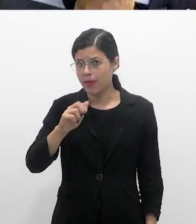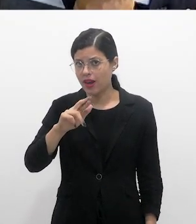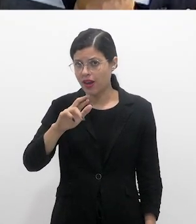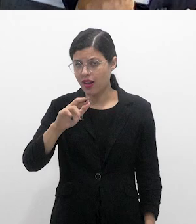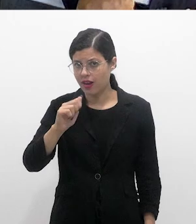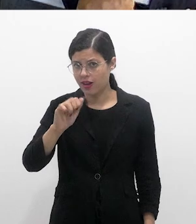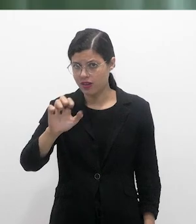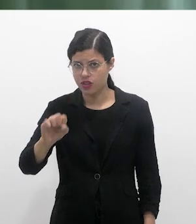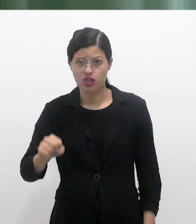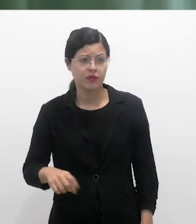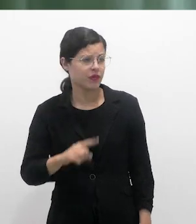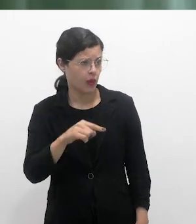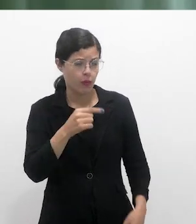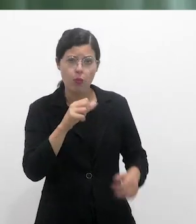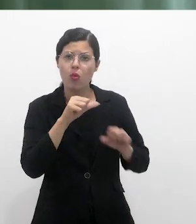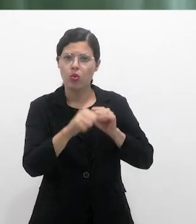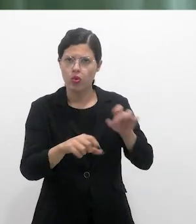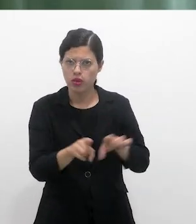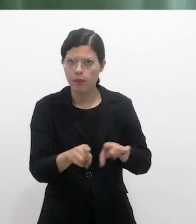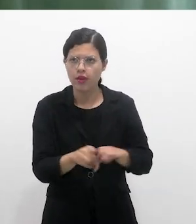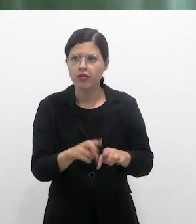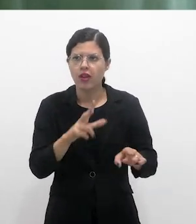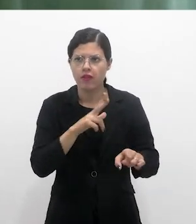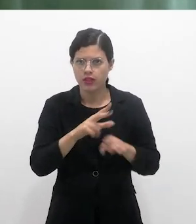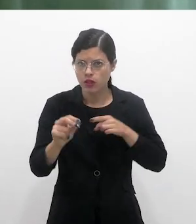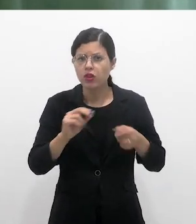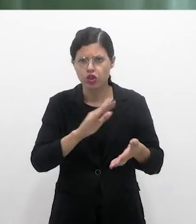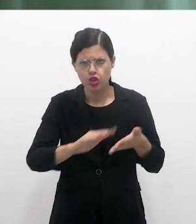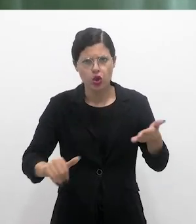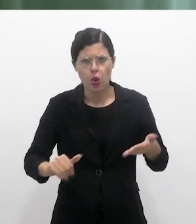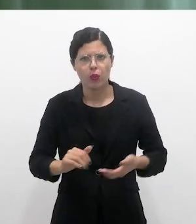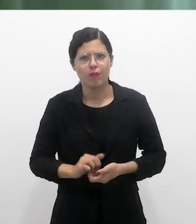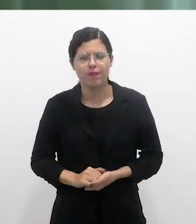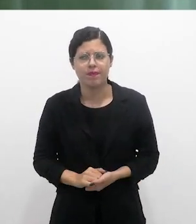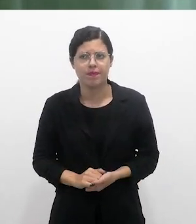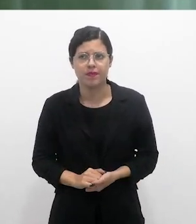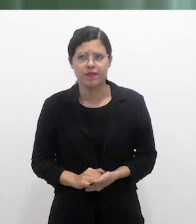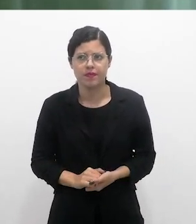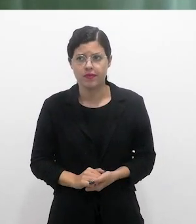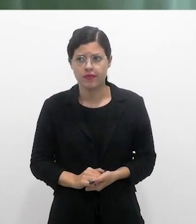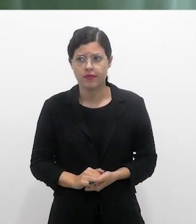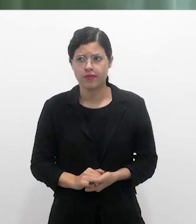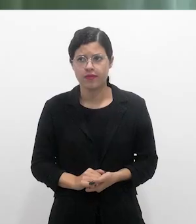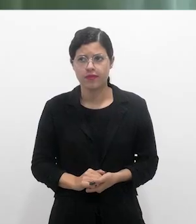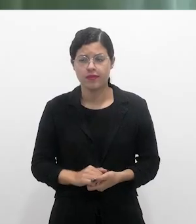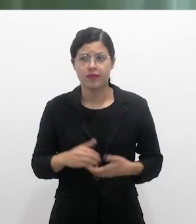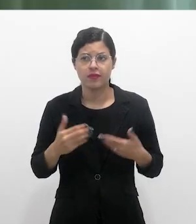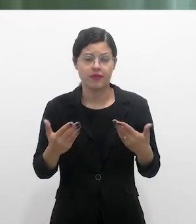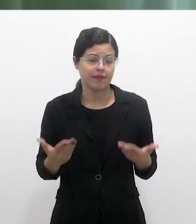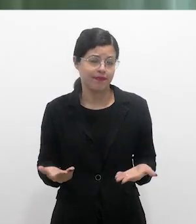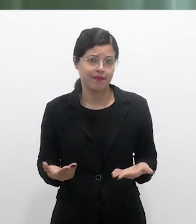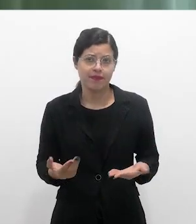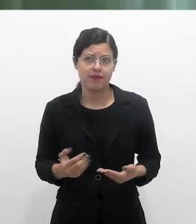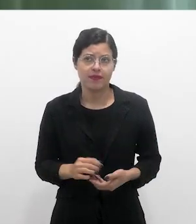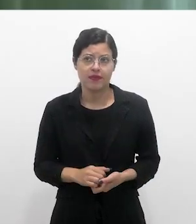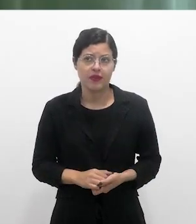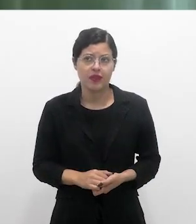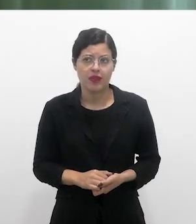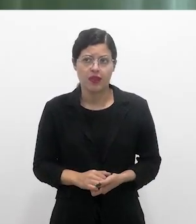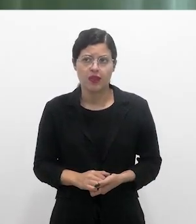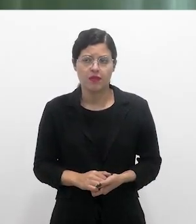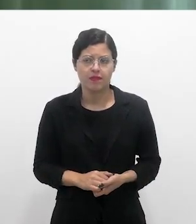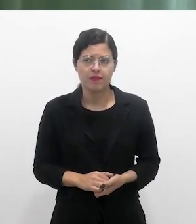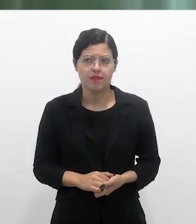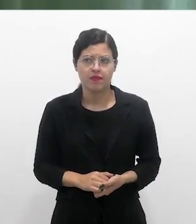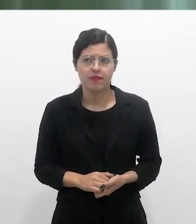também. Quando estava ganhando, ele tirou. E aí, então, são